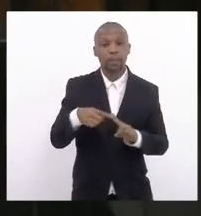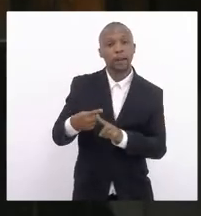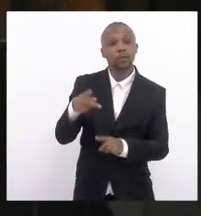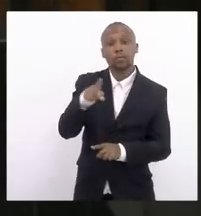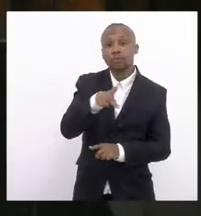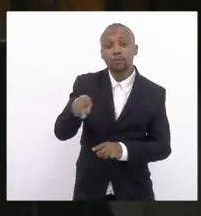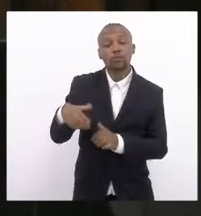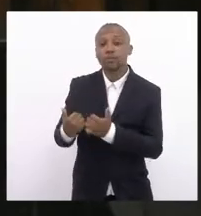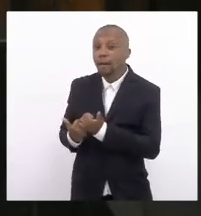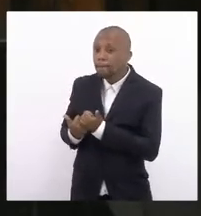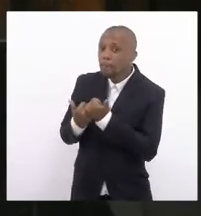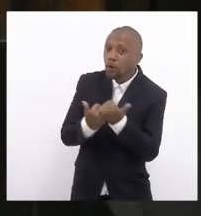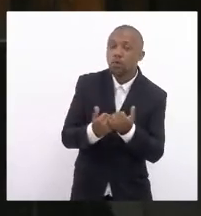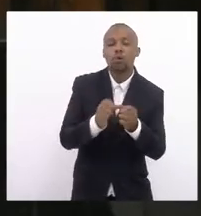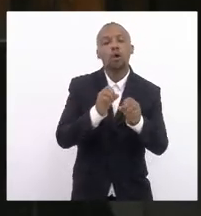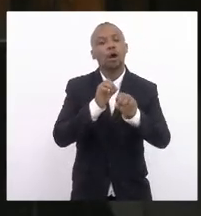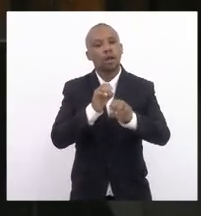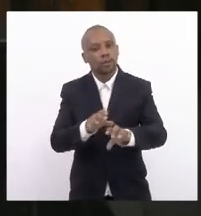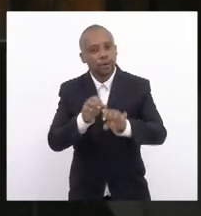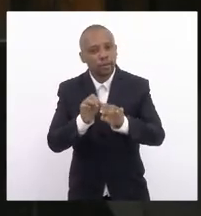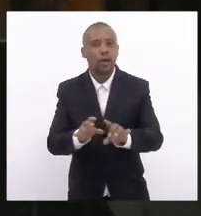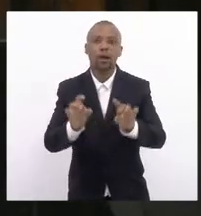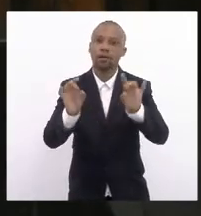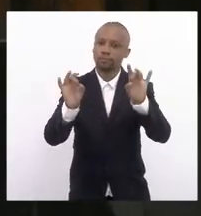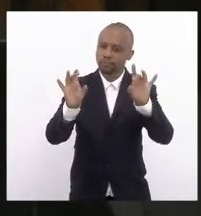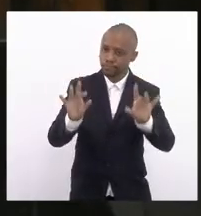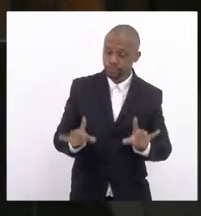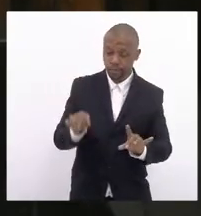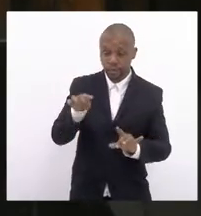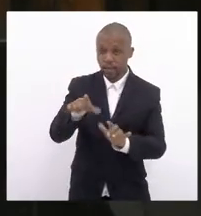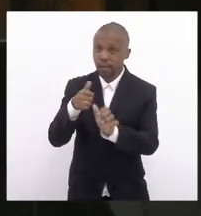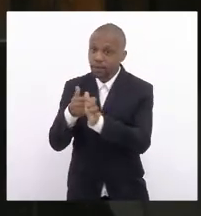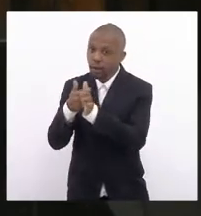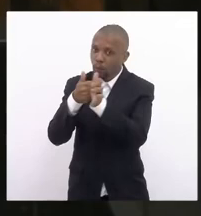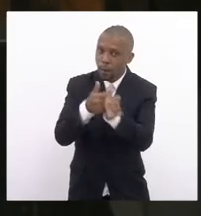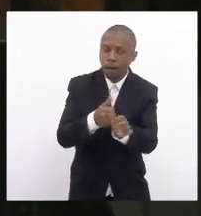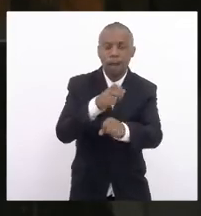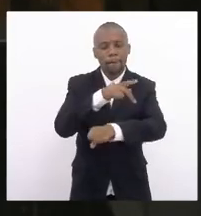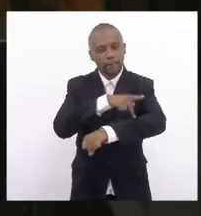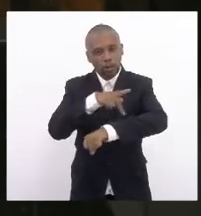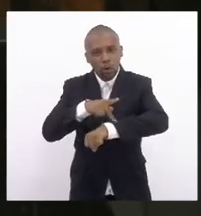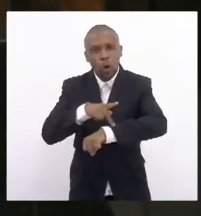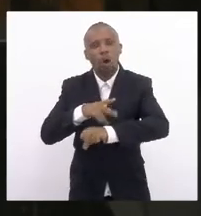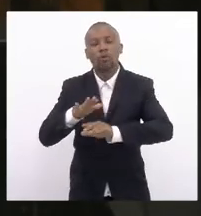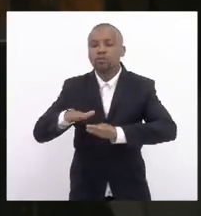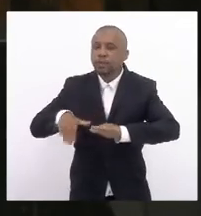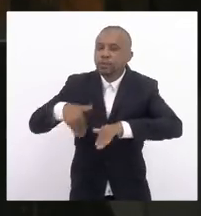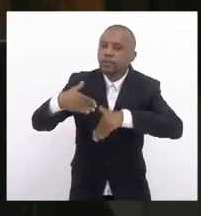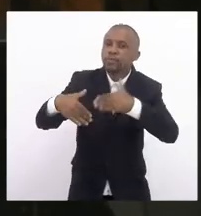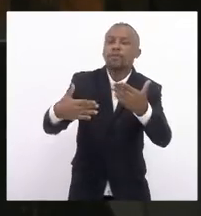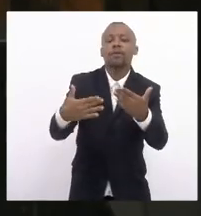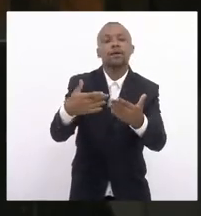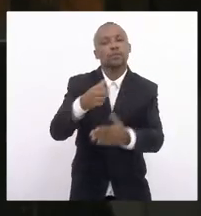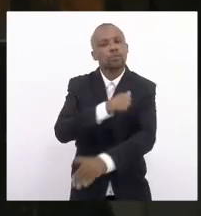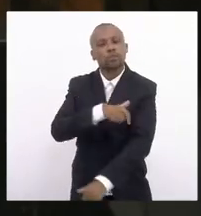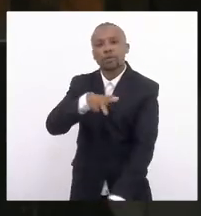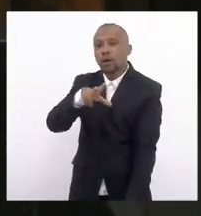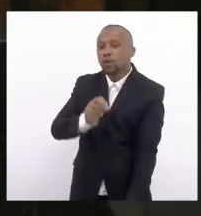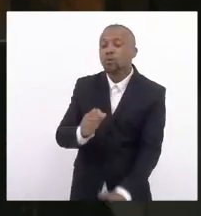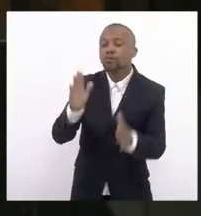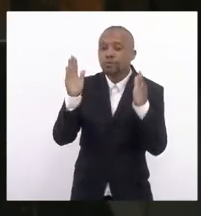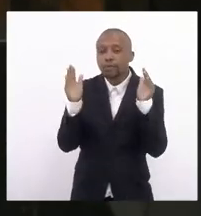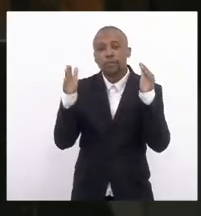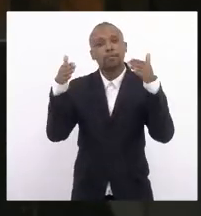educacional especializado, este sim, que faz o acompanhamento pedagógico, acompanha o desenvolvimento intelectual do aluno,